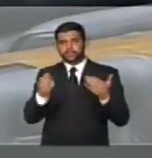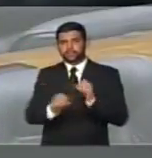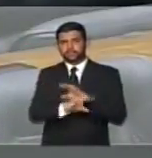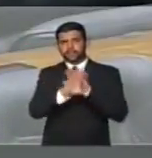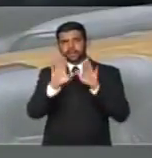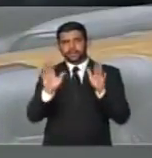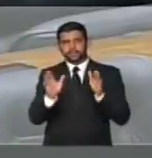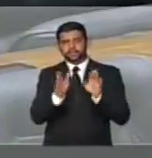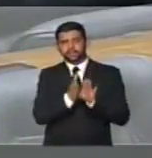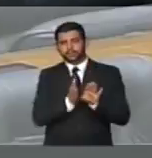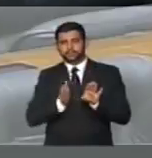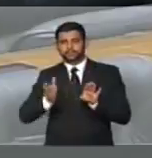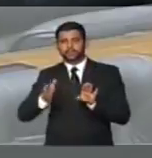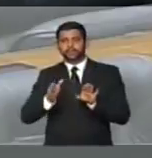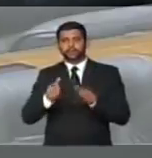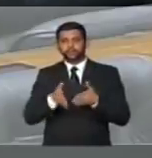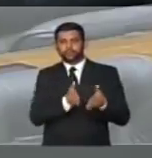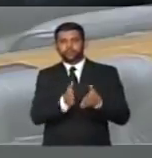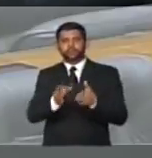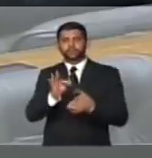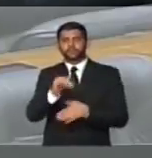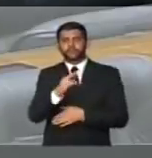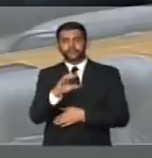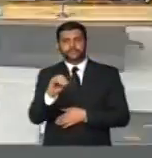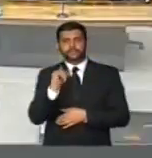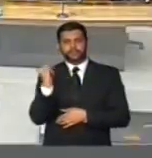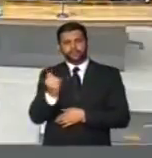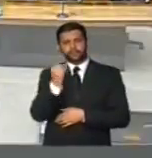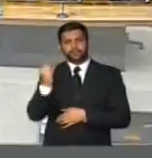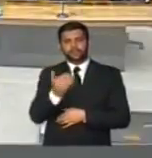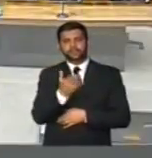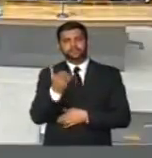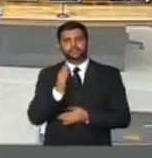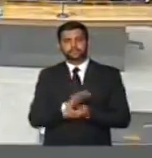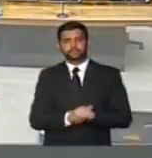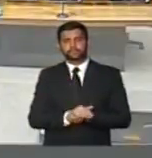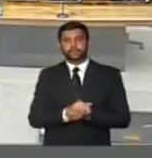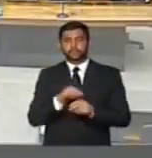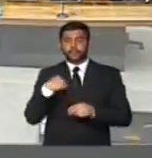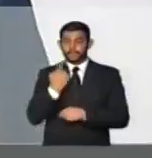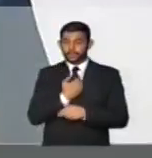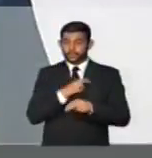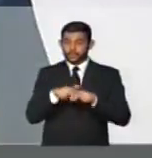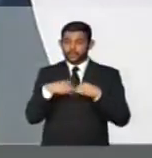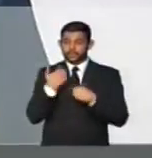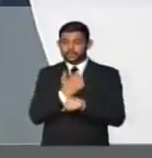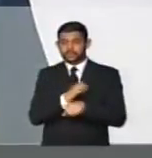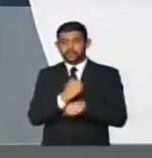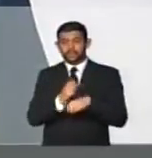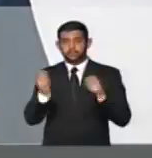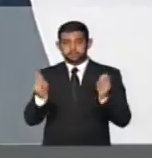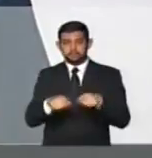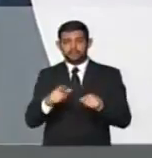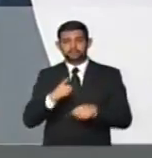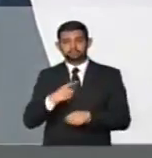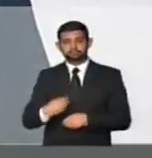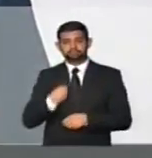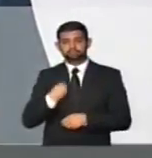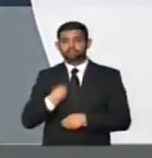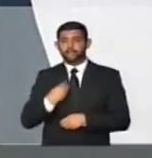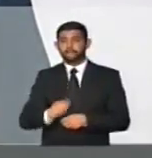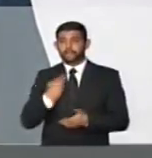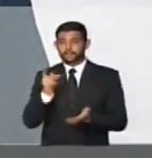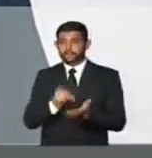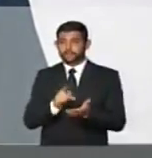A transposição das águas do Rio São Francisco ela é fundamental para que os nossos estados possam ter